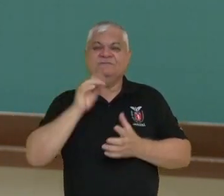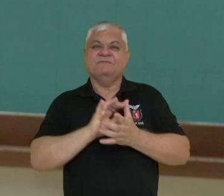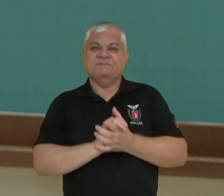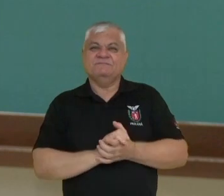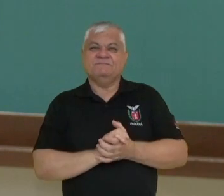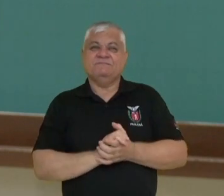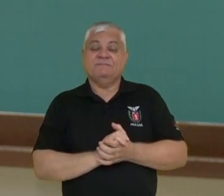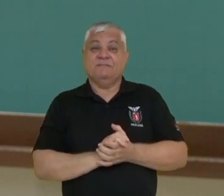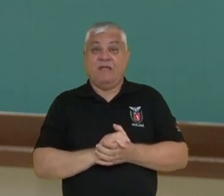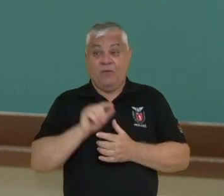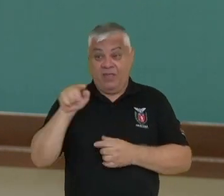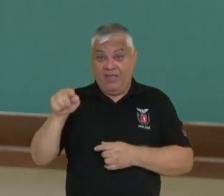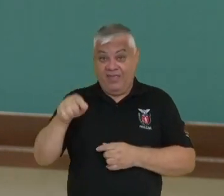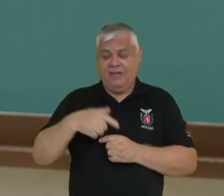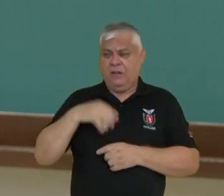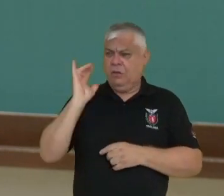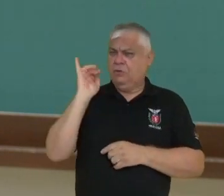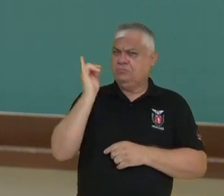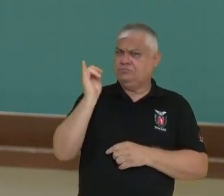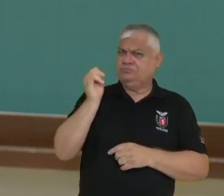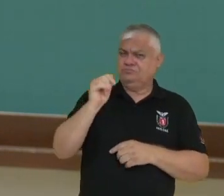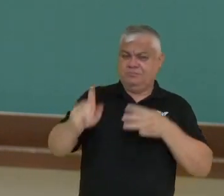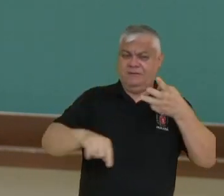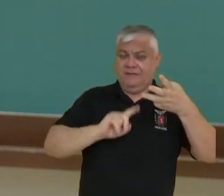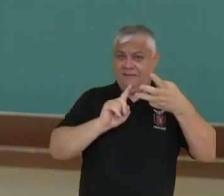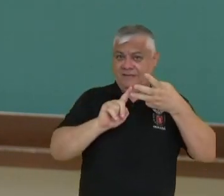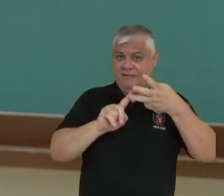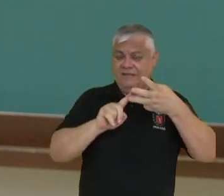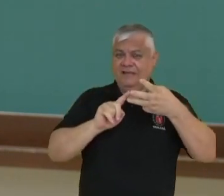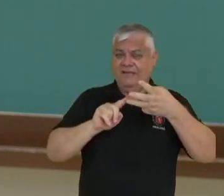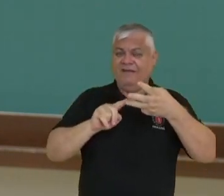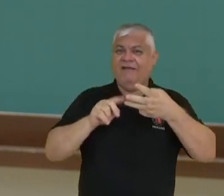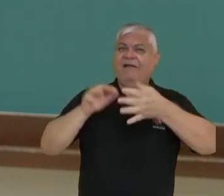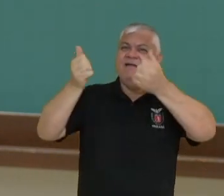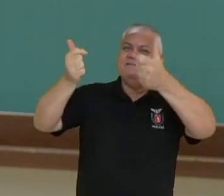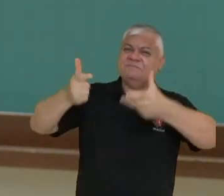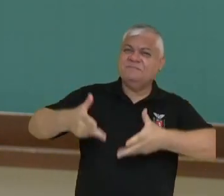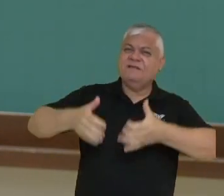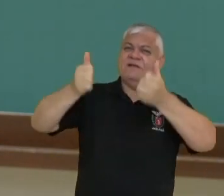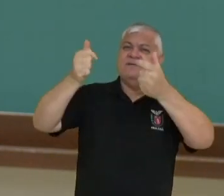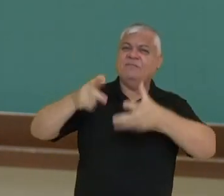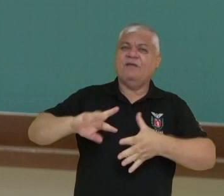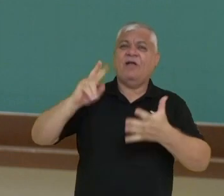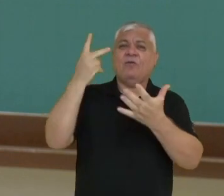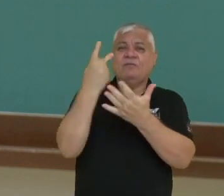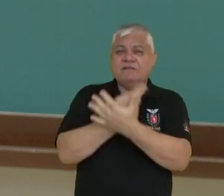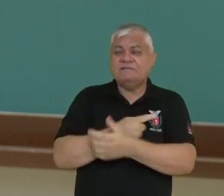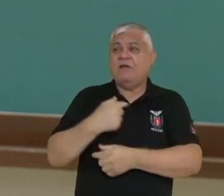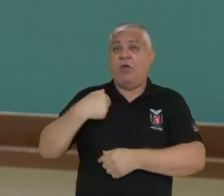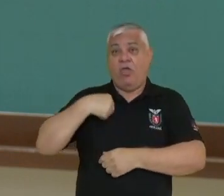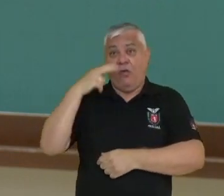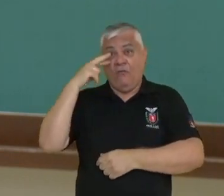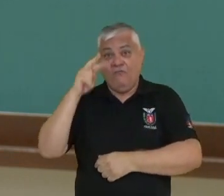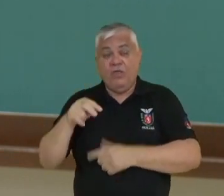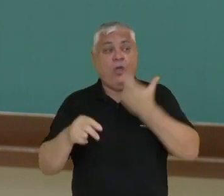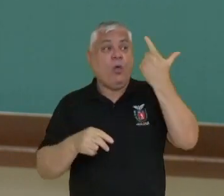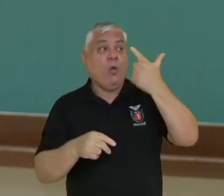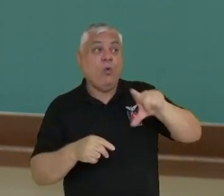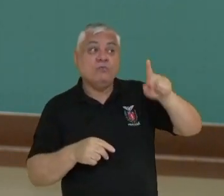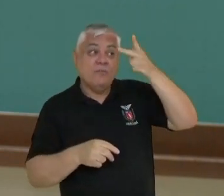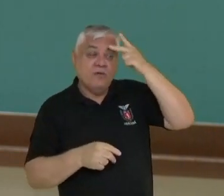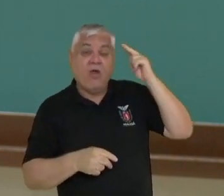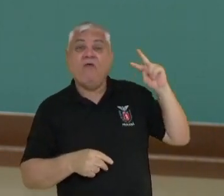narrador observador ele vai relatar os fatos que foram vividos ou vivenciados por outras pessoas e não